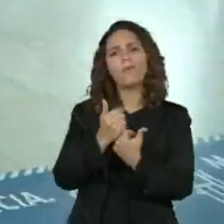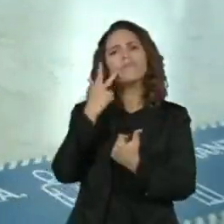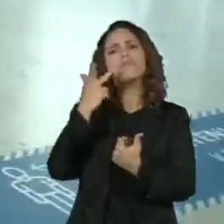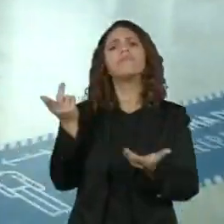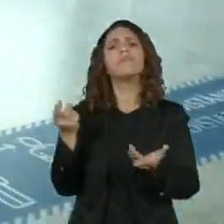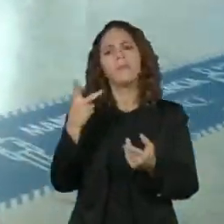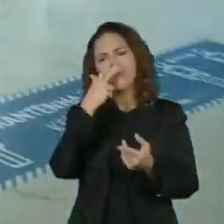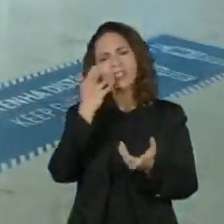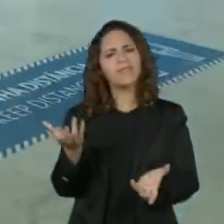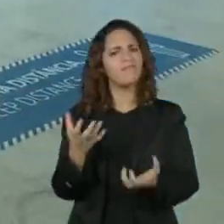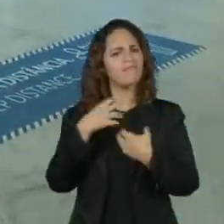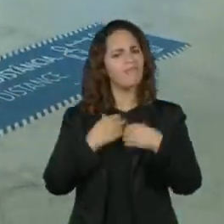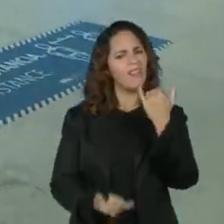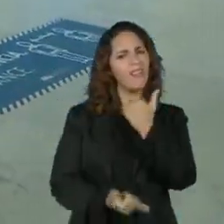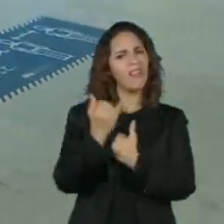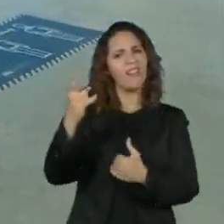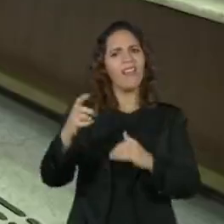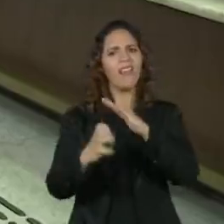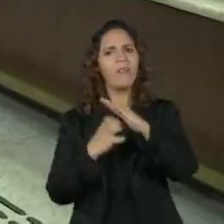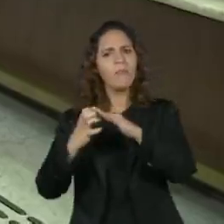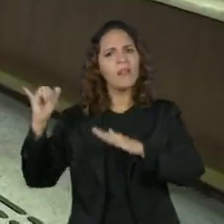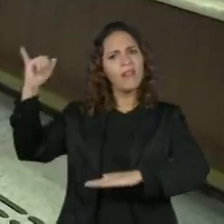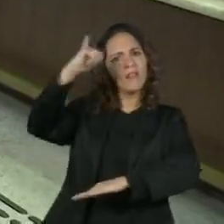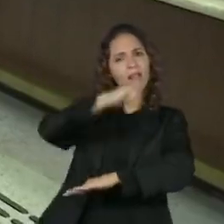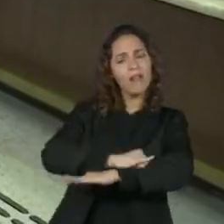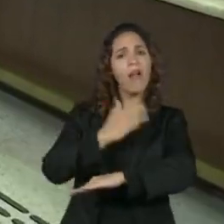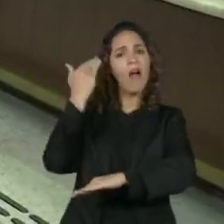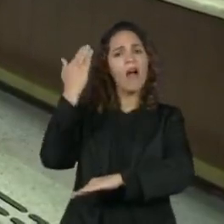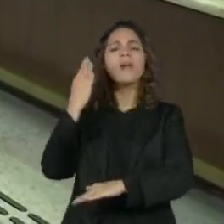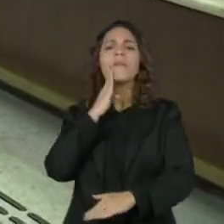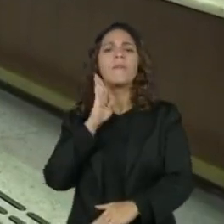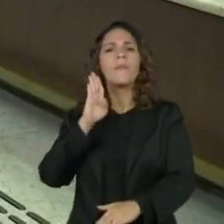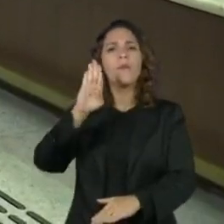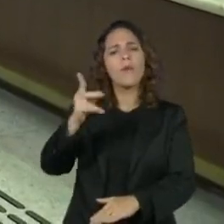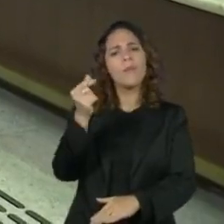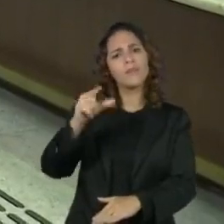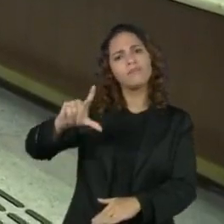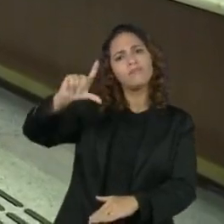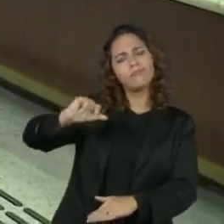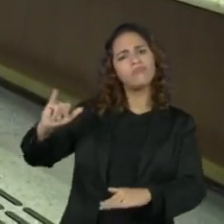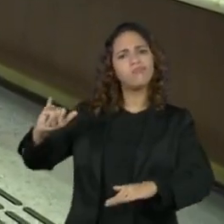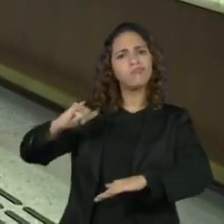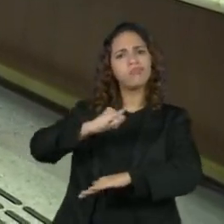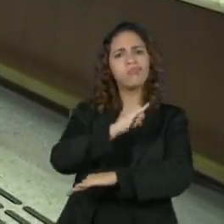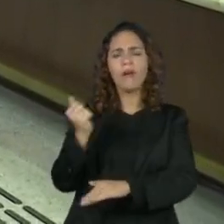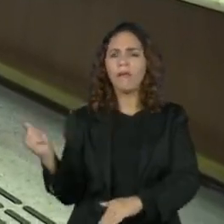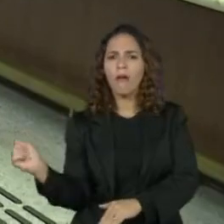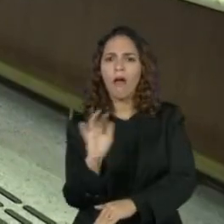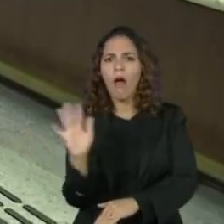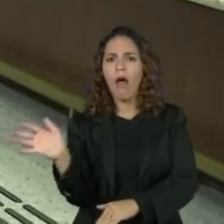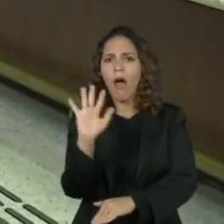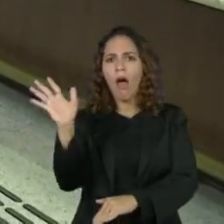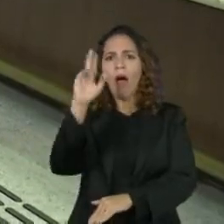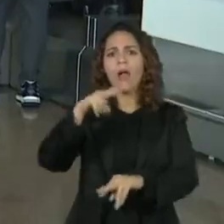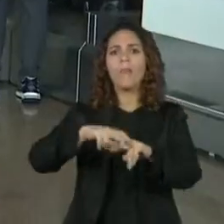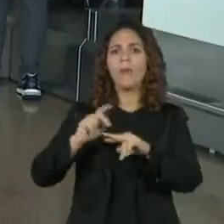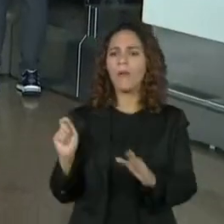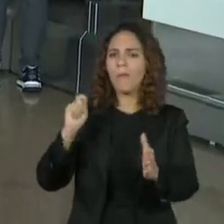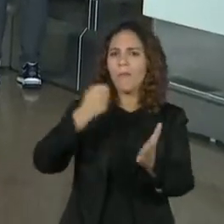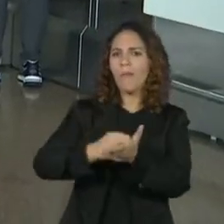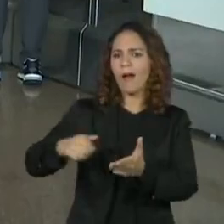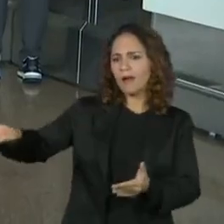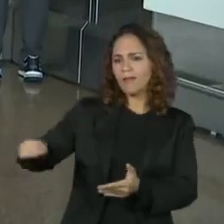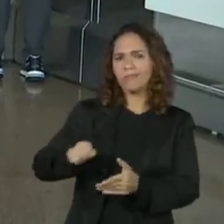manifestaram sentirem-se enganados pelas empresas aéreas que prometeram a redução do valor das tarifas com o início da cobrança pela bagagem.